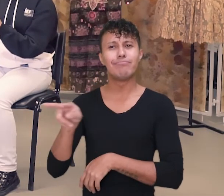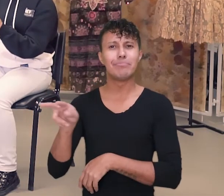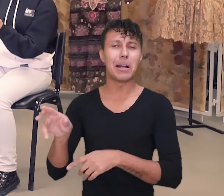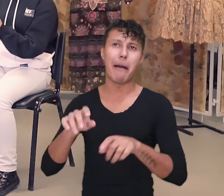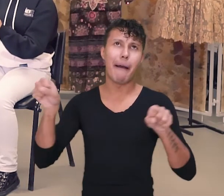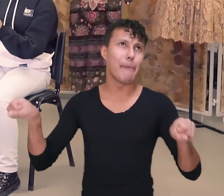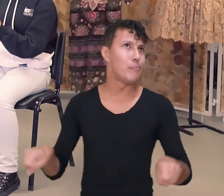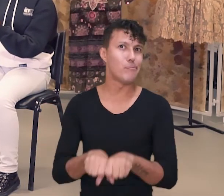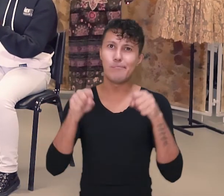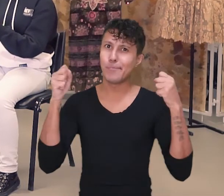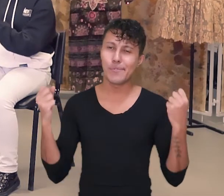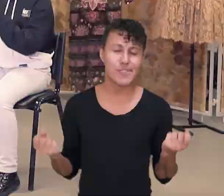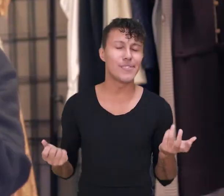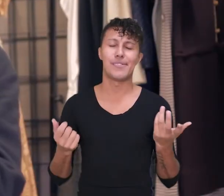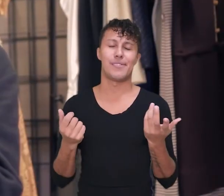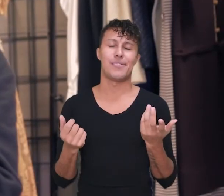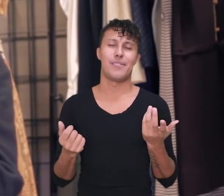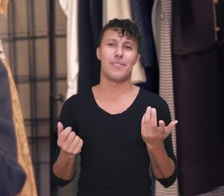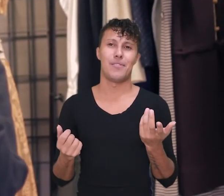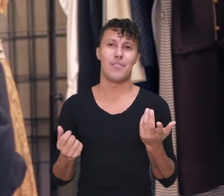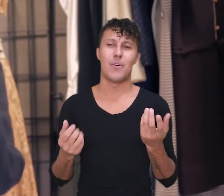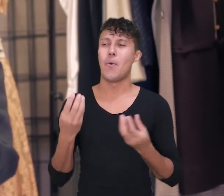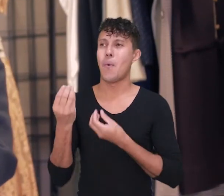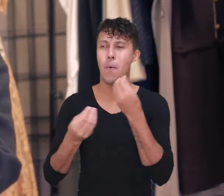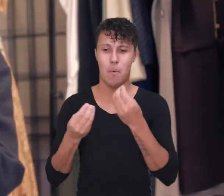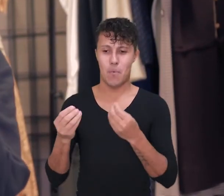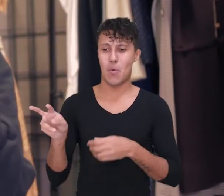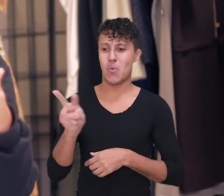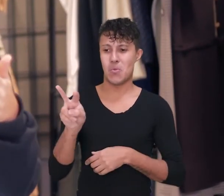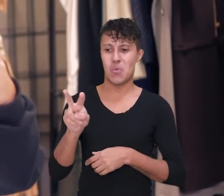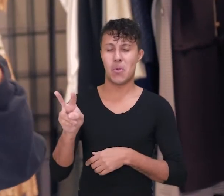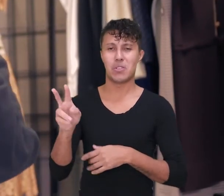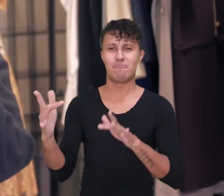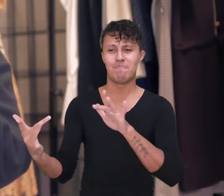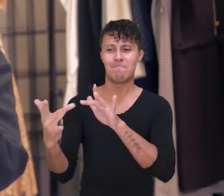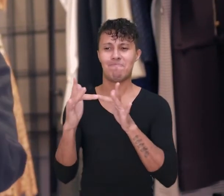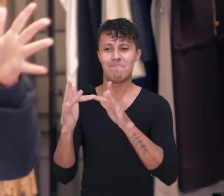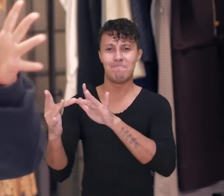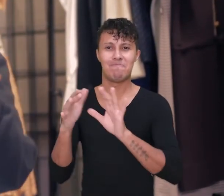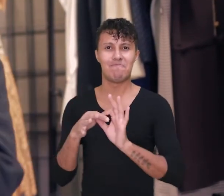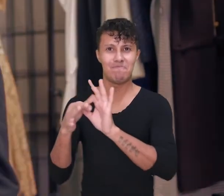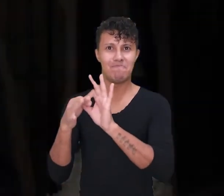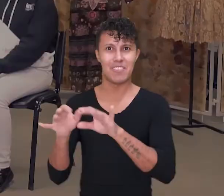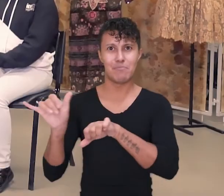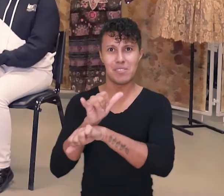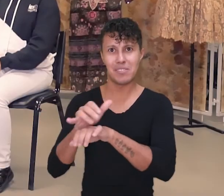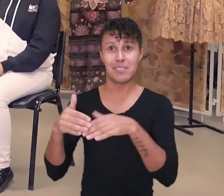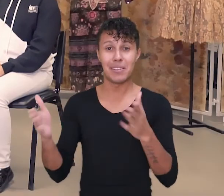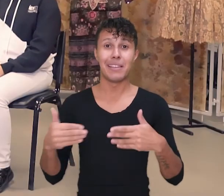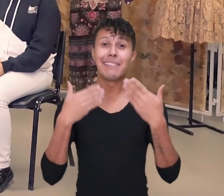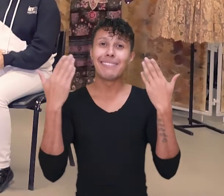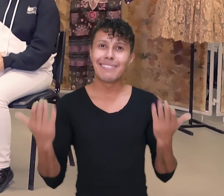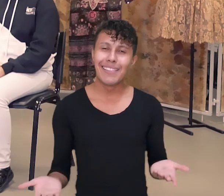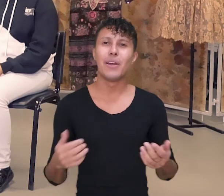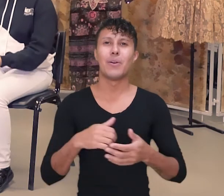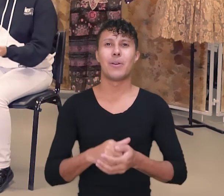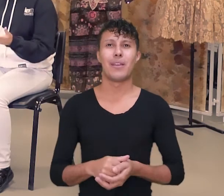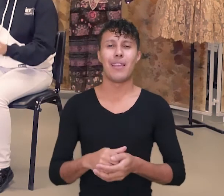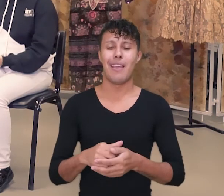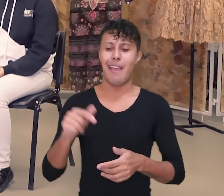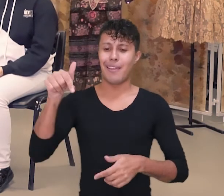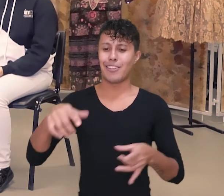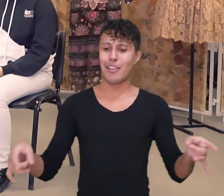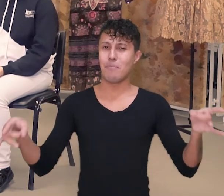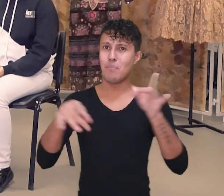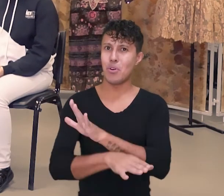tem como não atravessar um ao outro. Ambos se afetam, sabe? É um caminho. Então é isso, gente. Chegamos ao fim